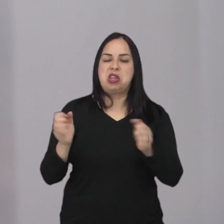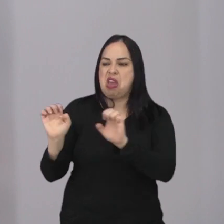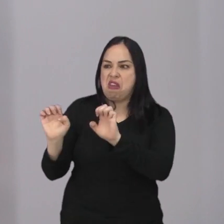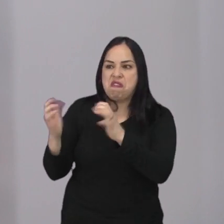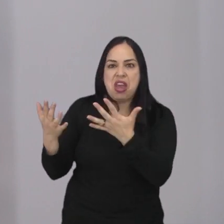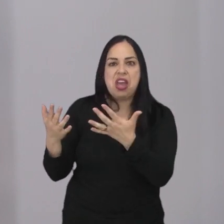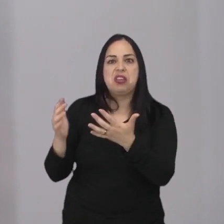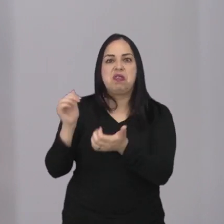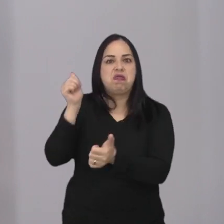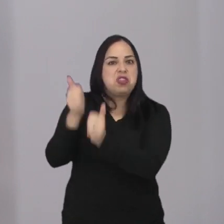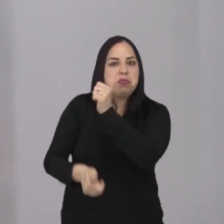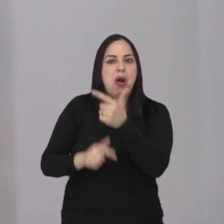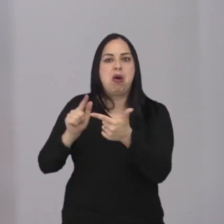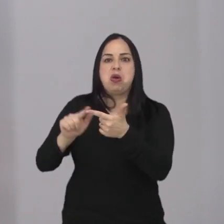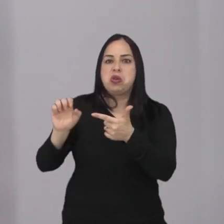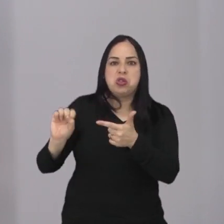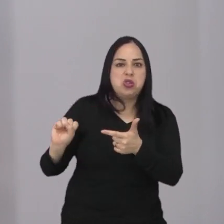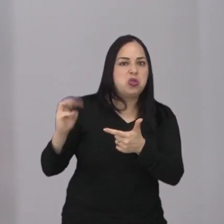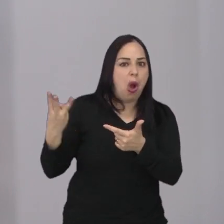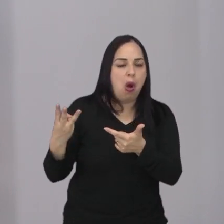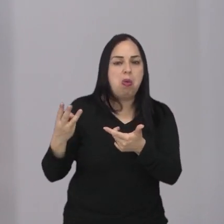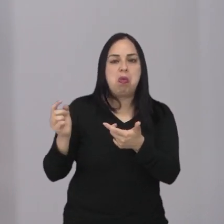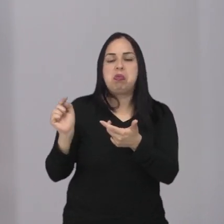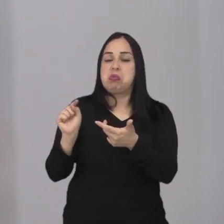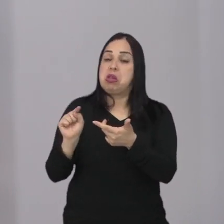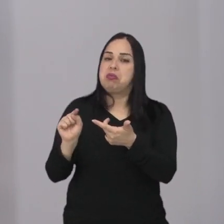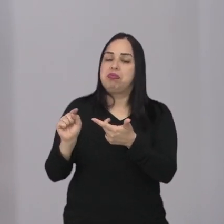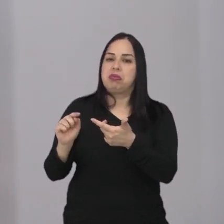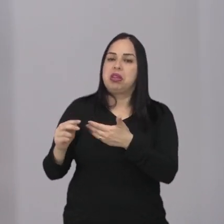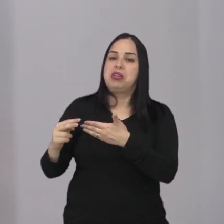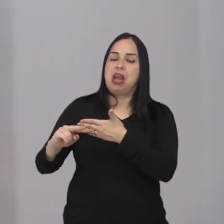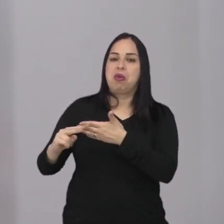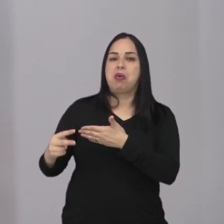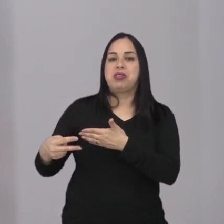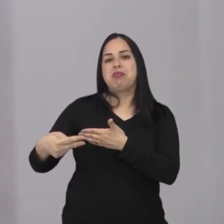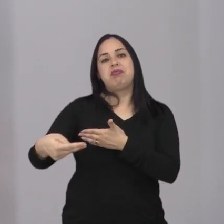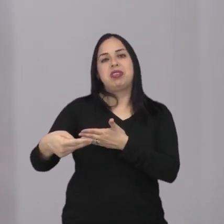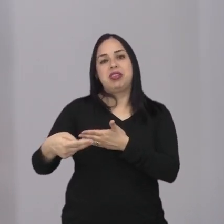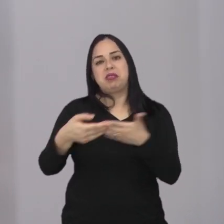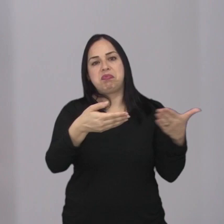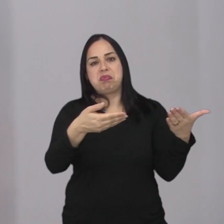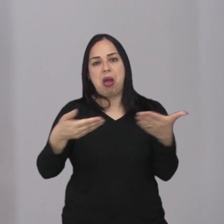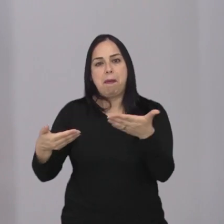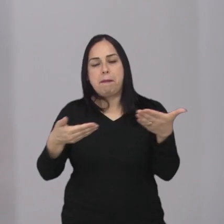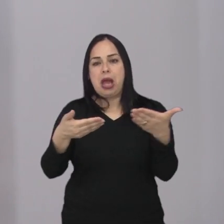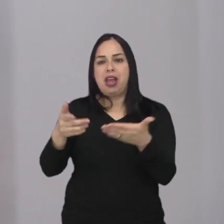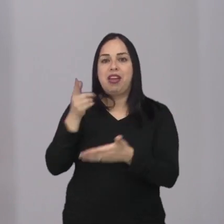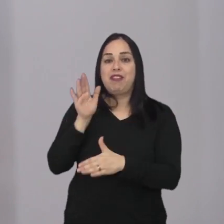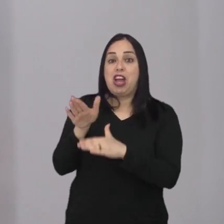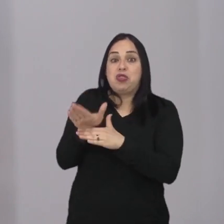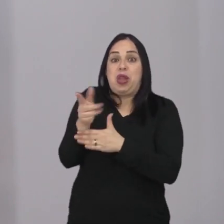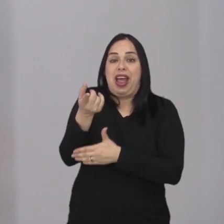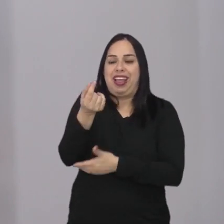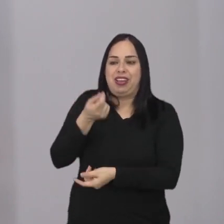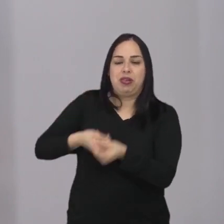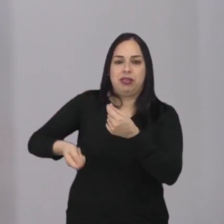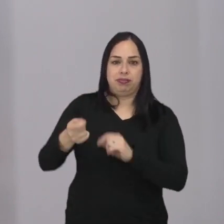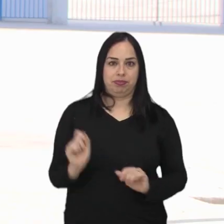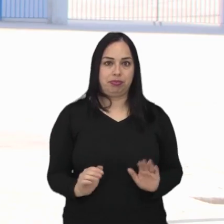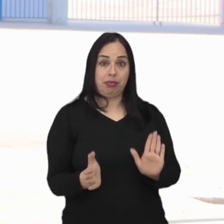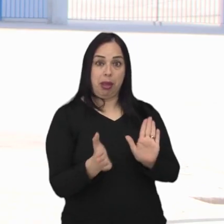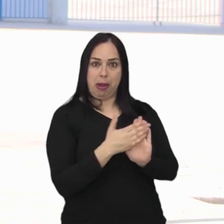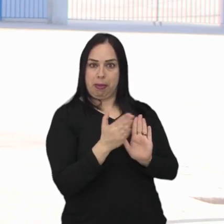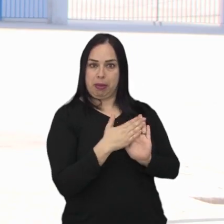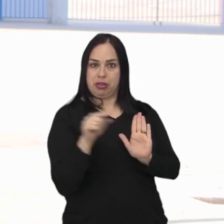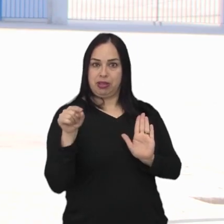grande eventos como futebol, shows, e com isso, consequentemente, vai atrair aí vai aquecer a economia.